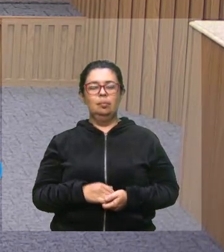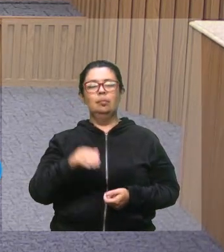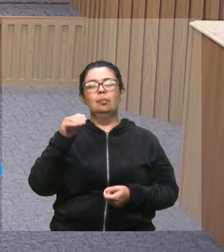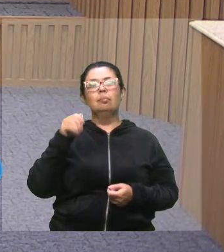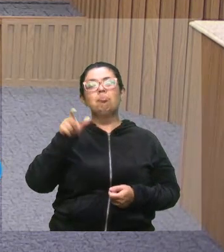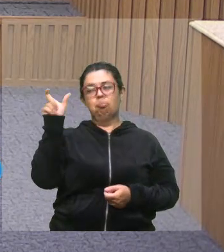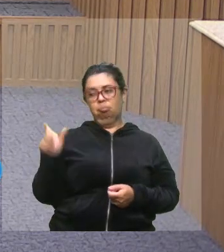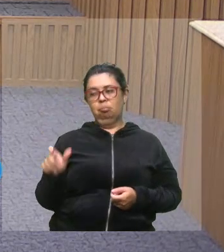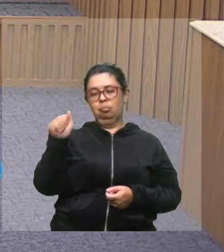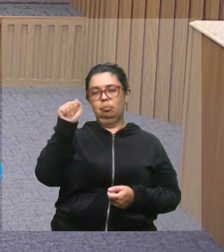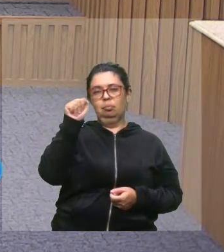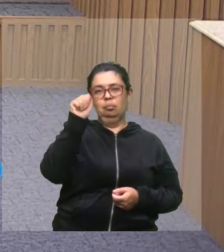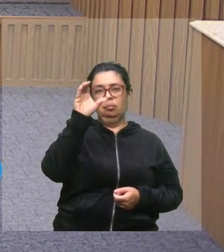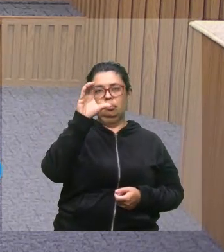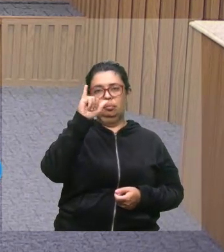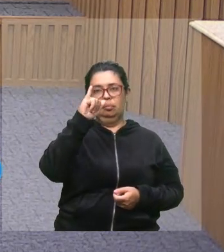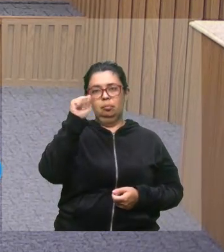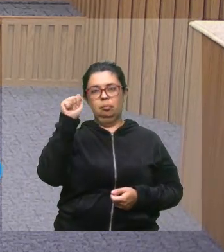Comercial,